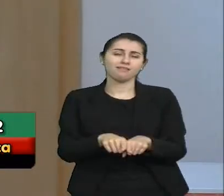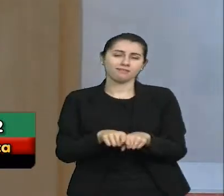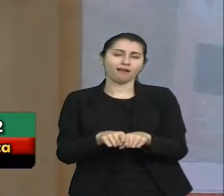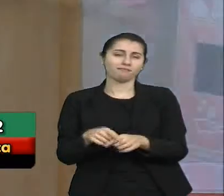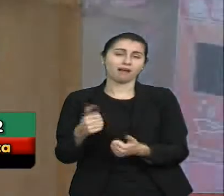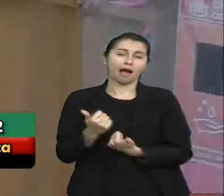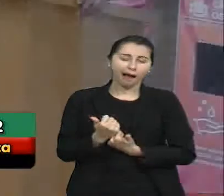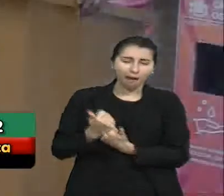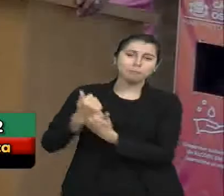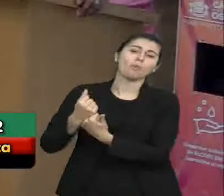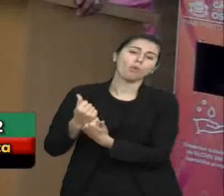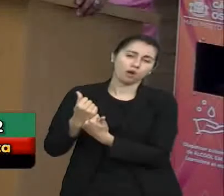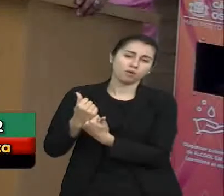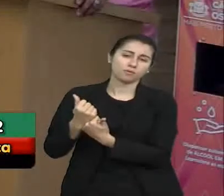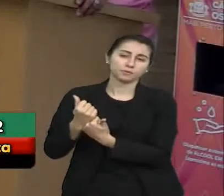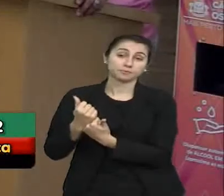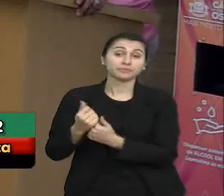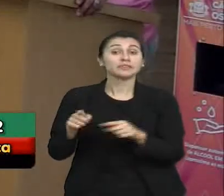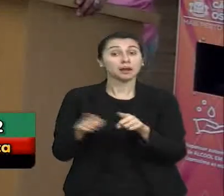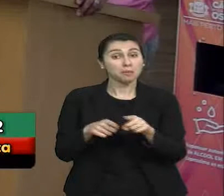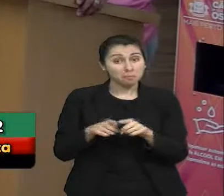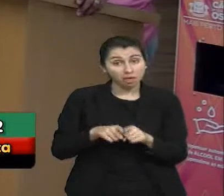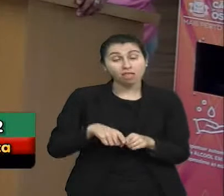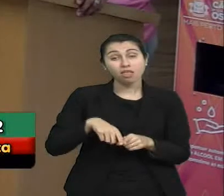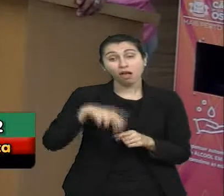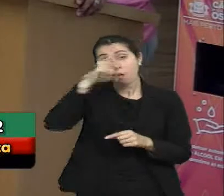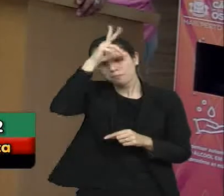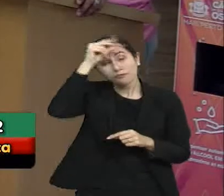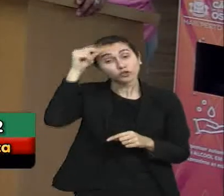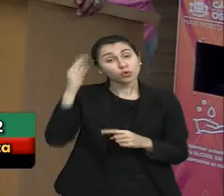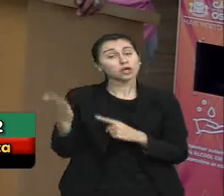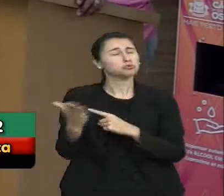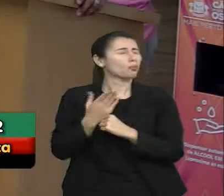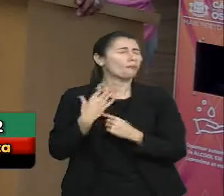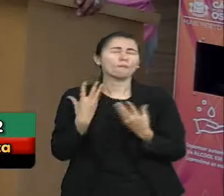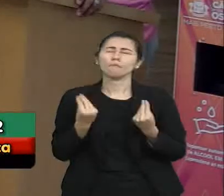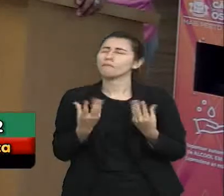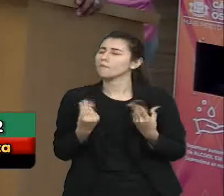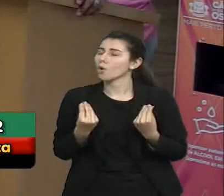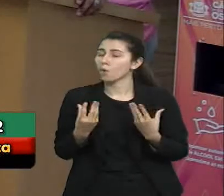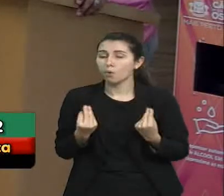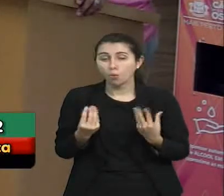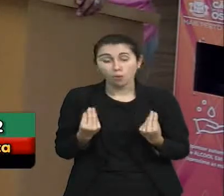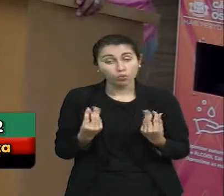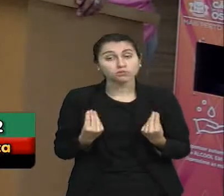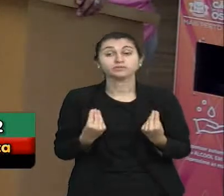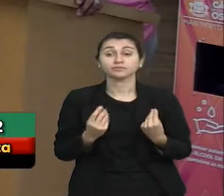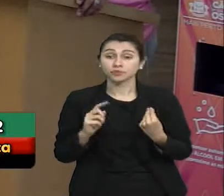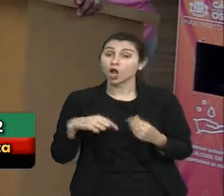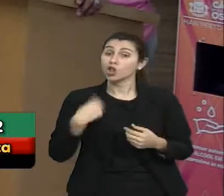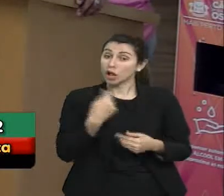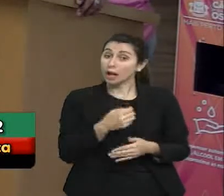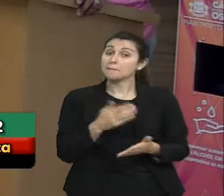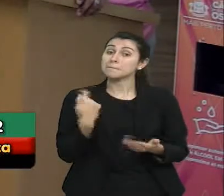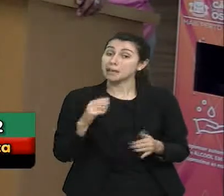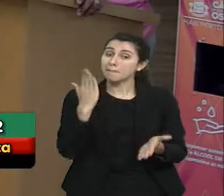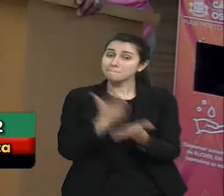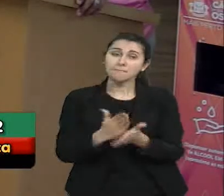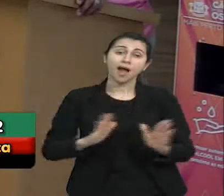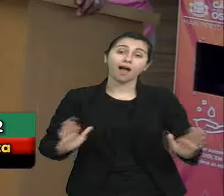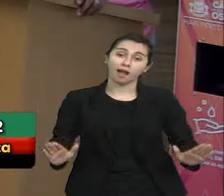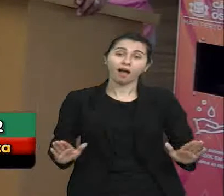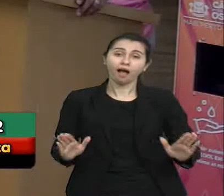ali, inclusive a prefeitura, que nos ajudou muito, muito. A gente tem que parar de bater em quem nos estende a mão.